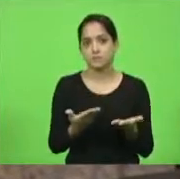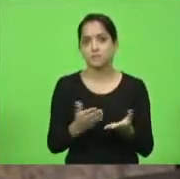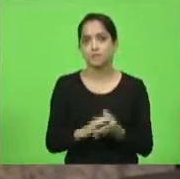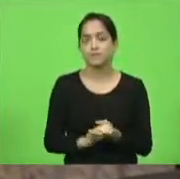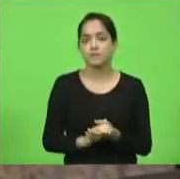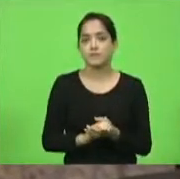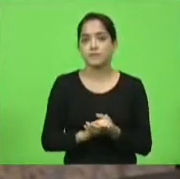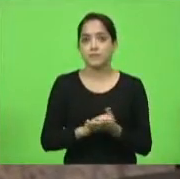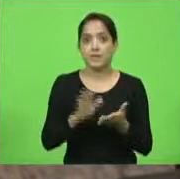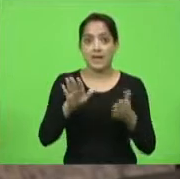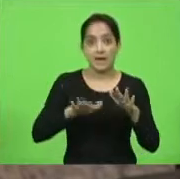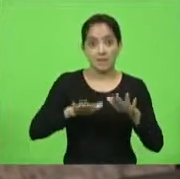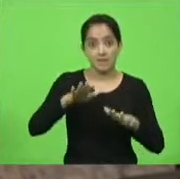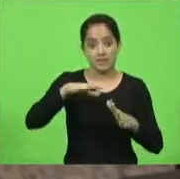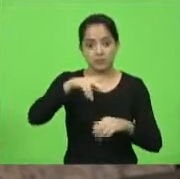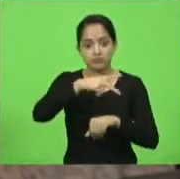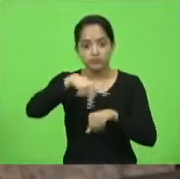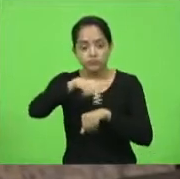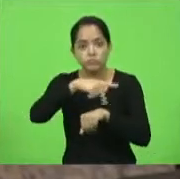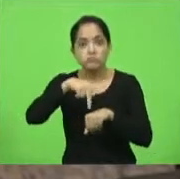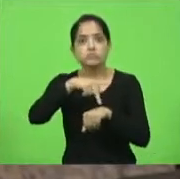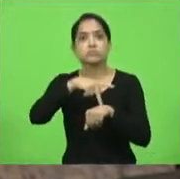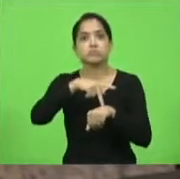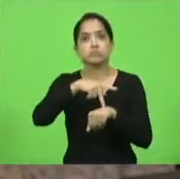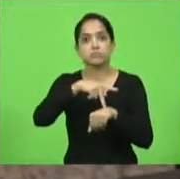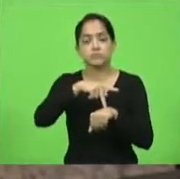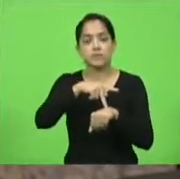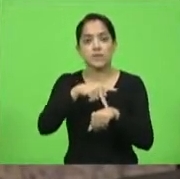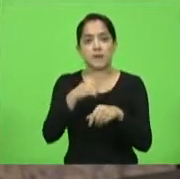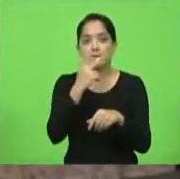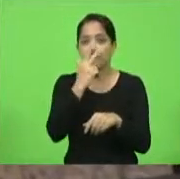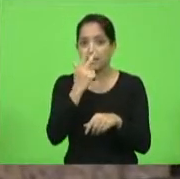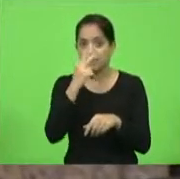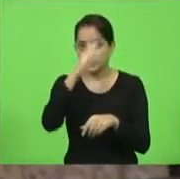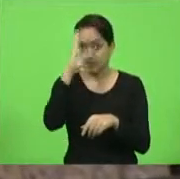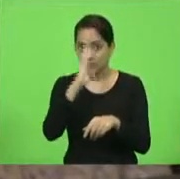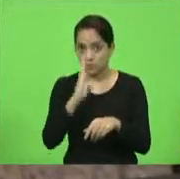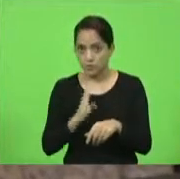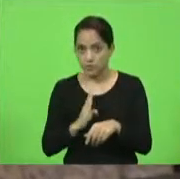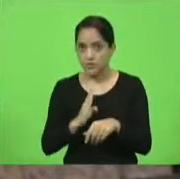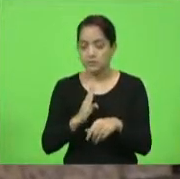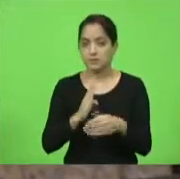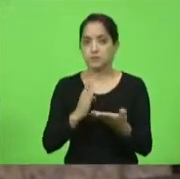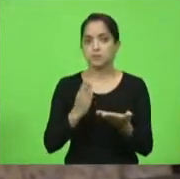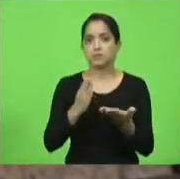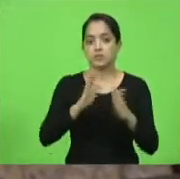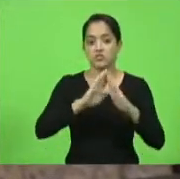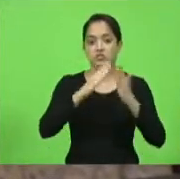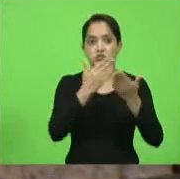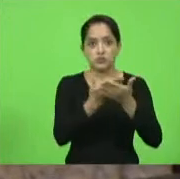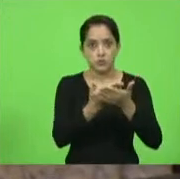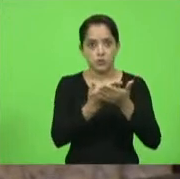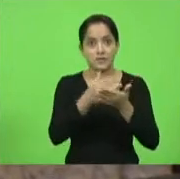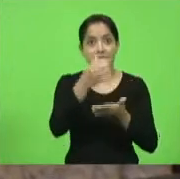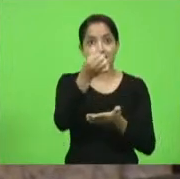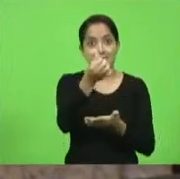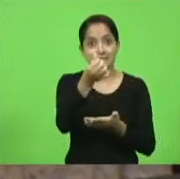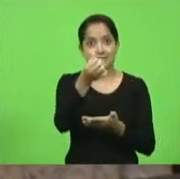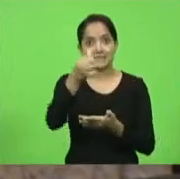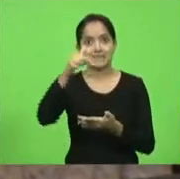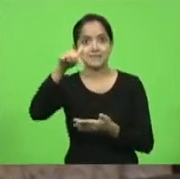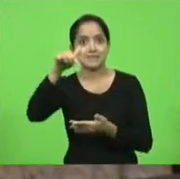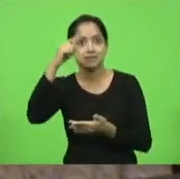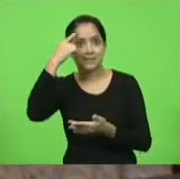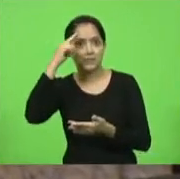os países com renda per capita parecida com o Brasil, de dias de escolas fechadas, foi de 67 dias.